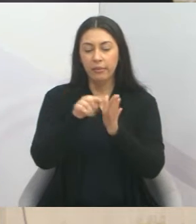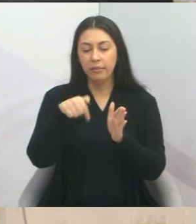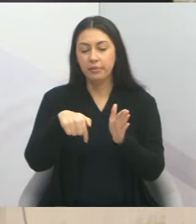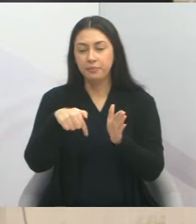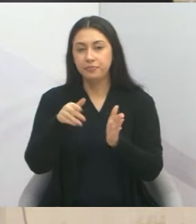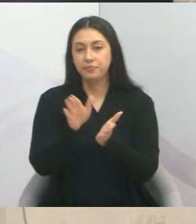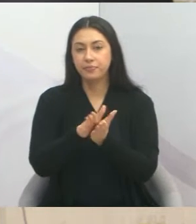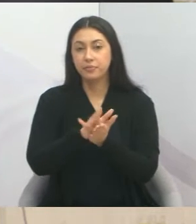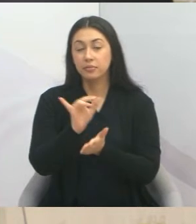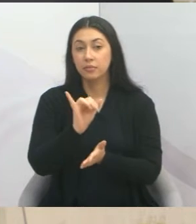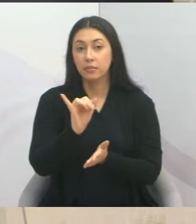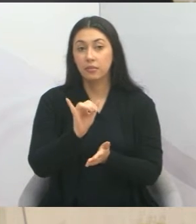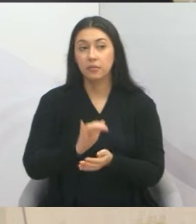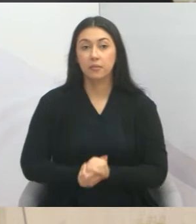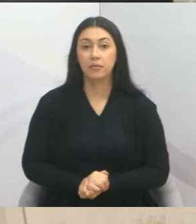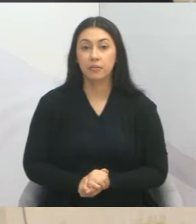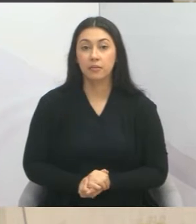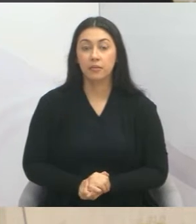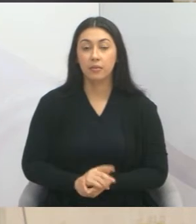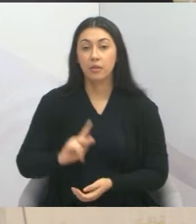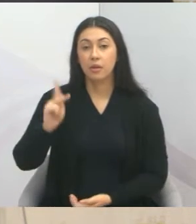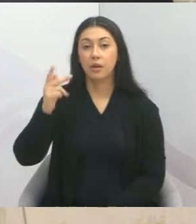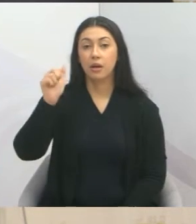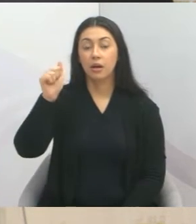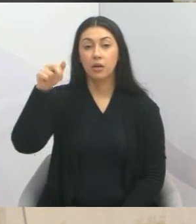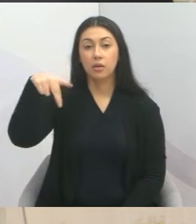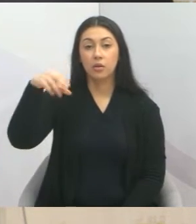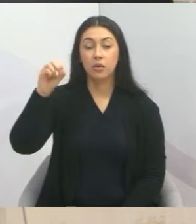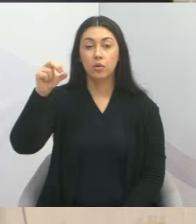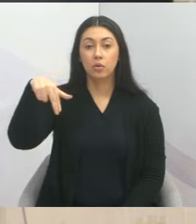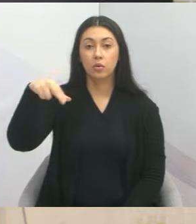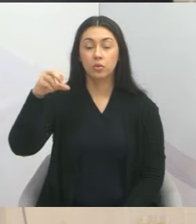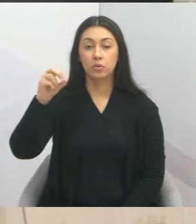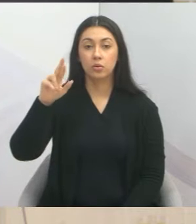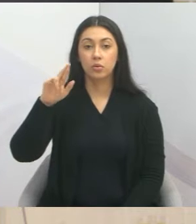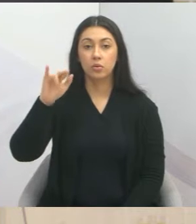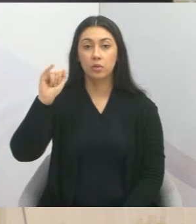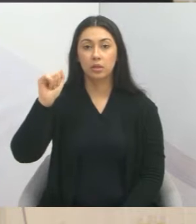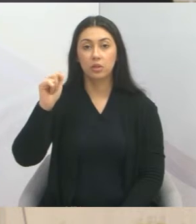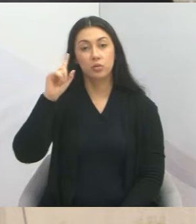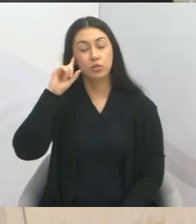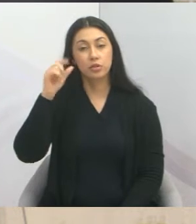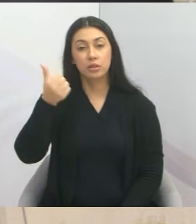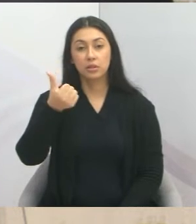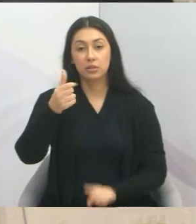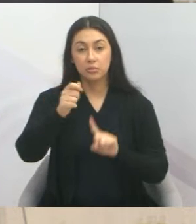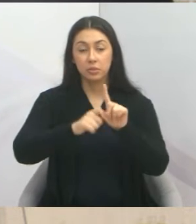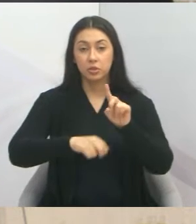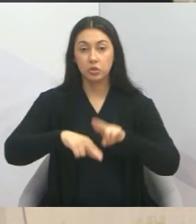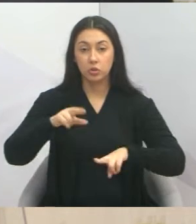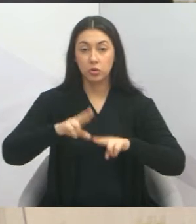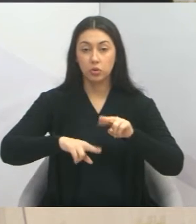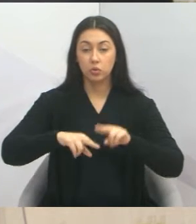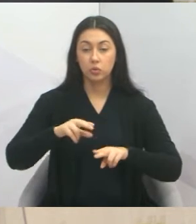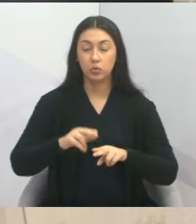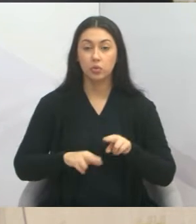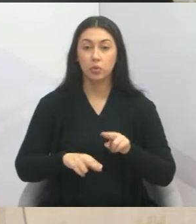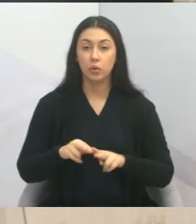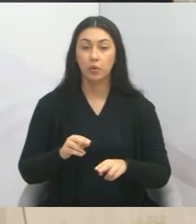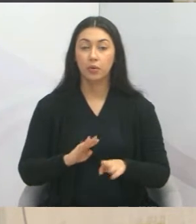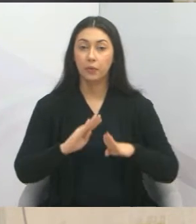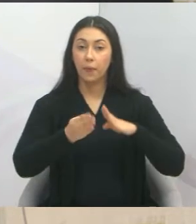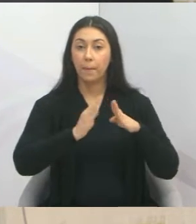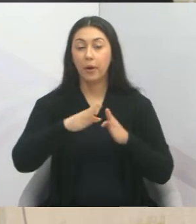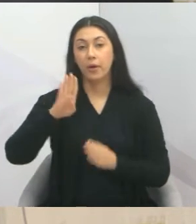em Jacareí foram raro Lourenço surge e sua família no dia seis de Junho de 1927 instalaram-se no bairro